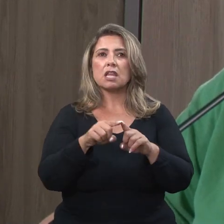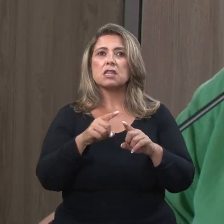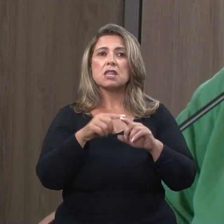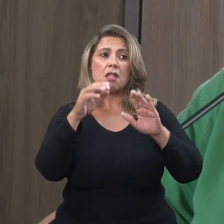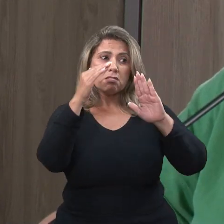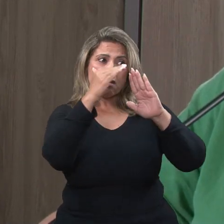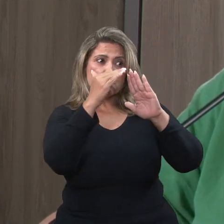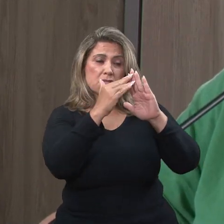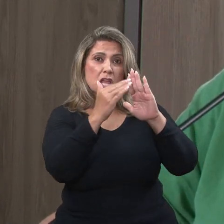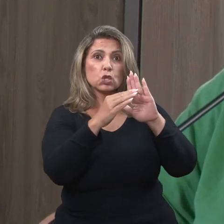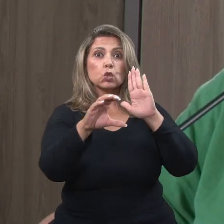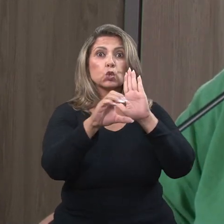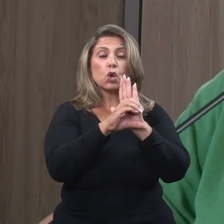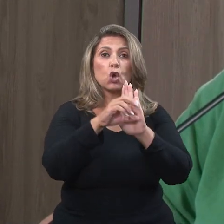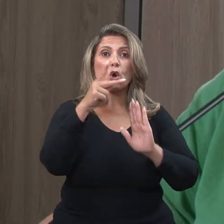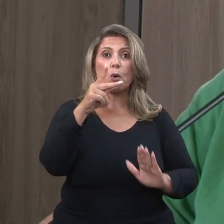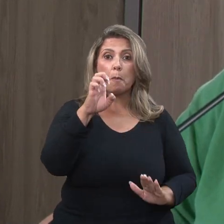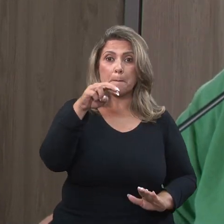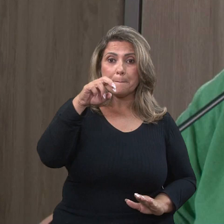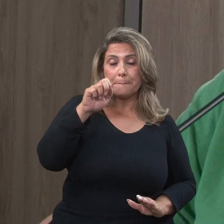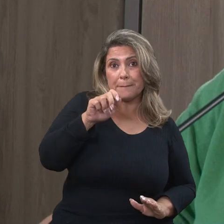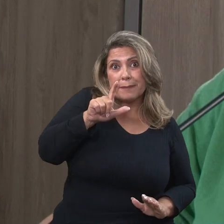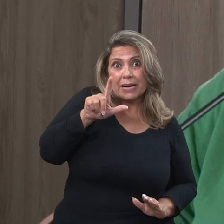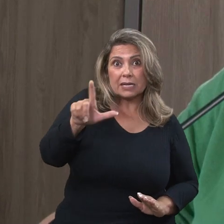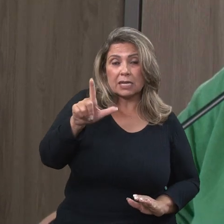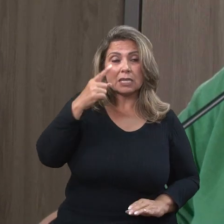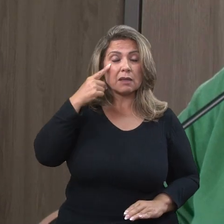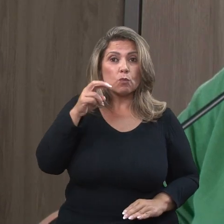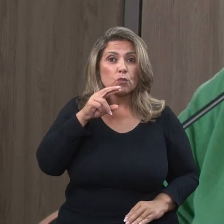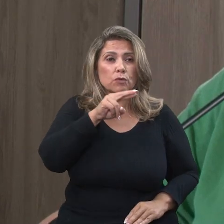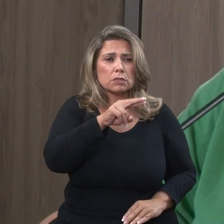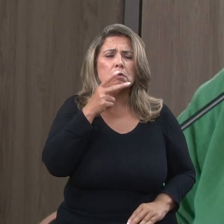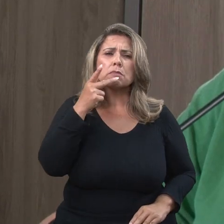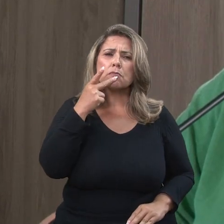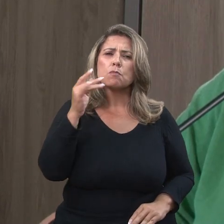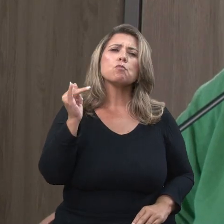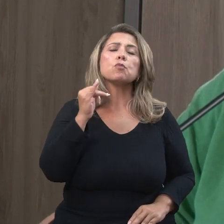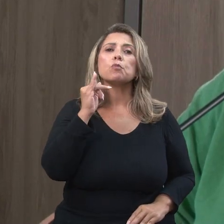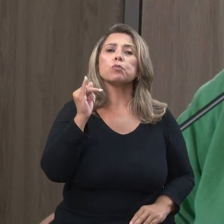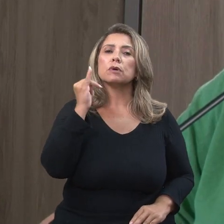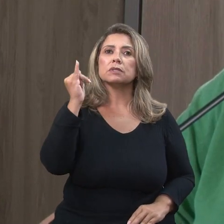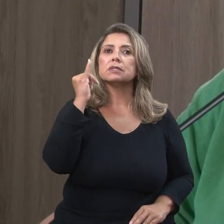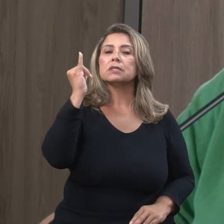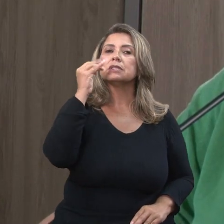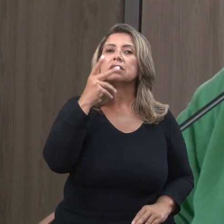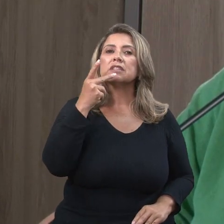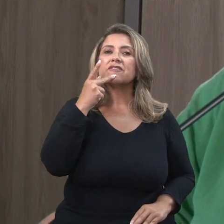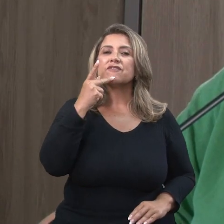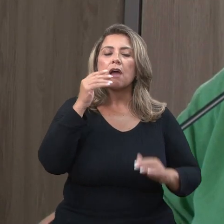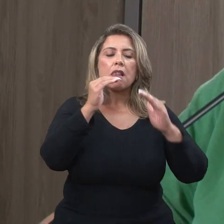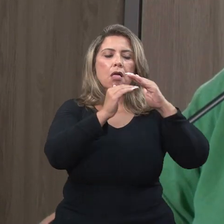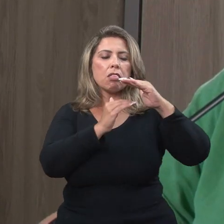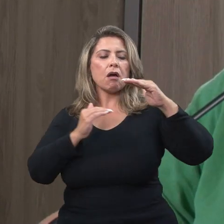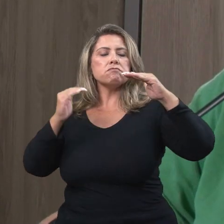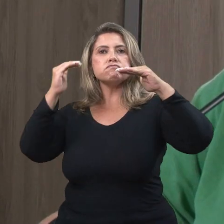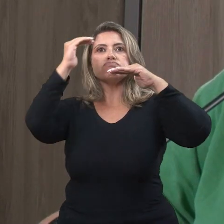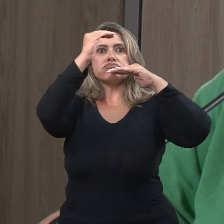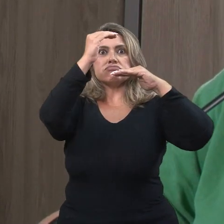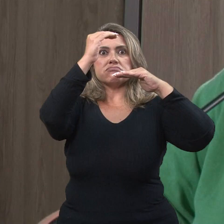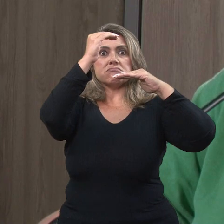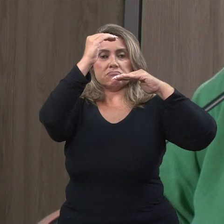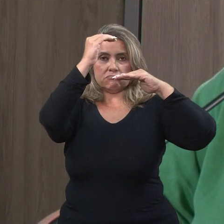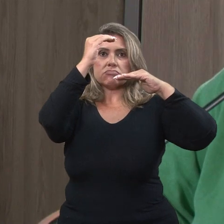Código Penal. E é interessante um ponto que vocês colocaram sobre a questão da hierarquia ou